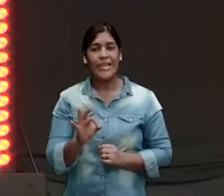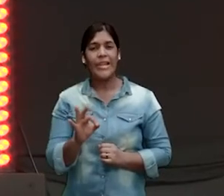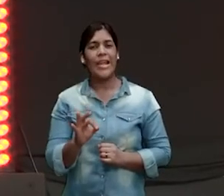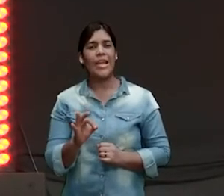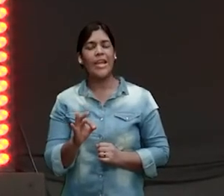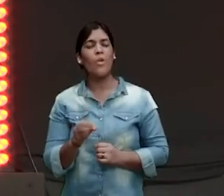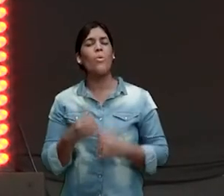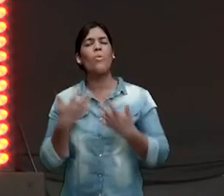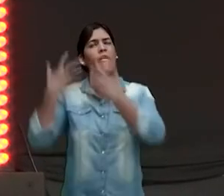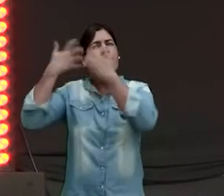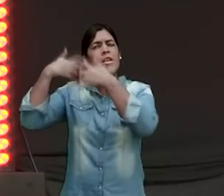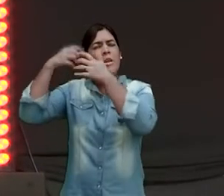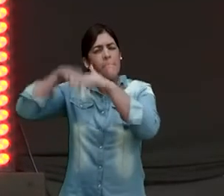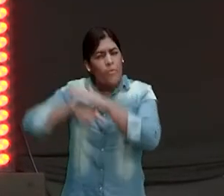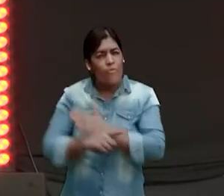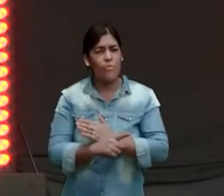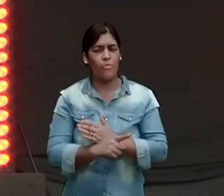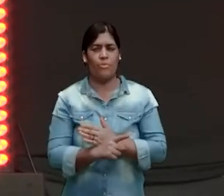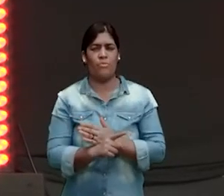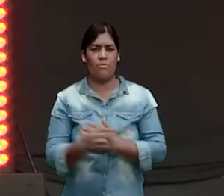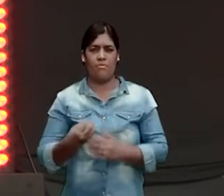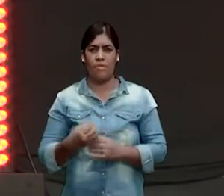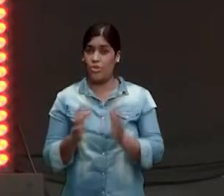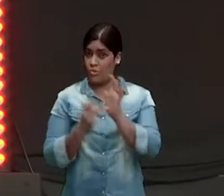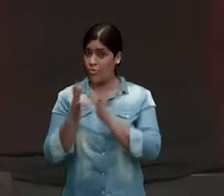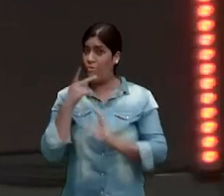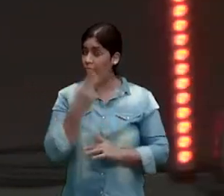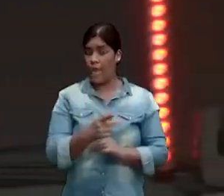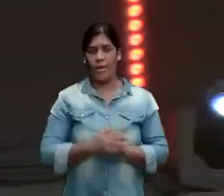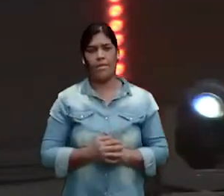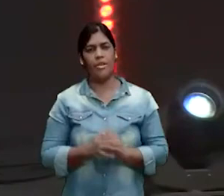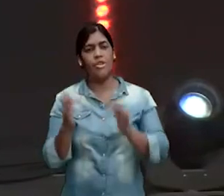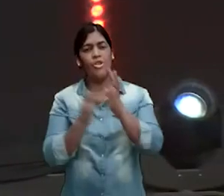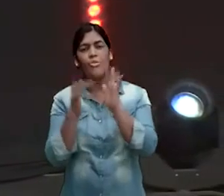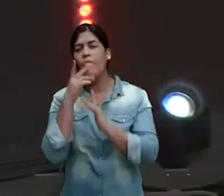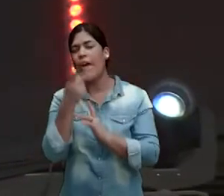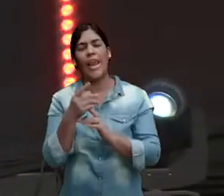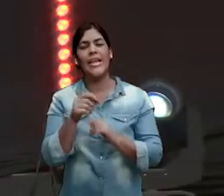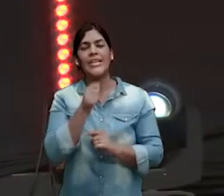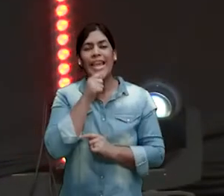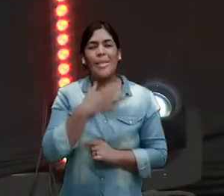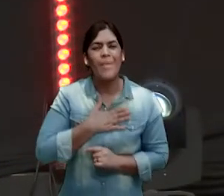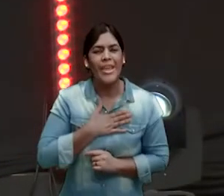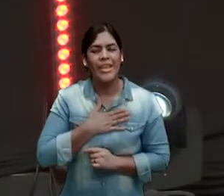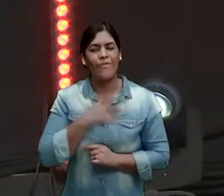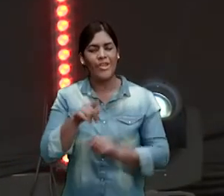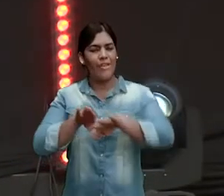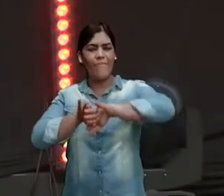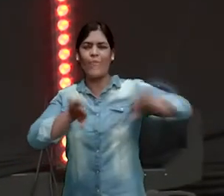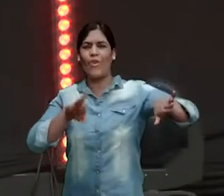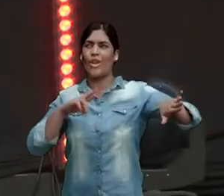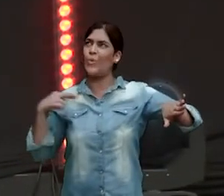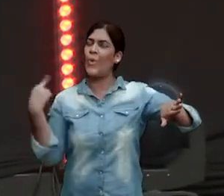complexidade das afirmações de Jesus Ele tá dizendo fora de mim você tá fora do